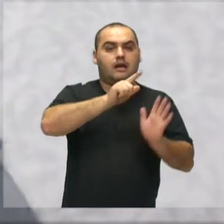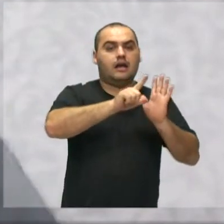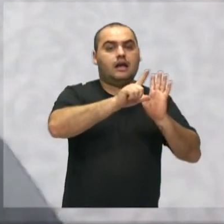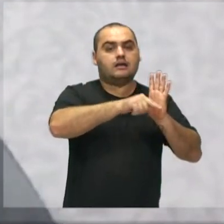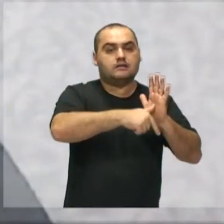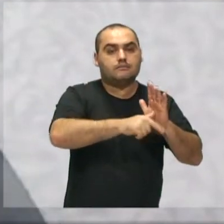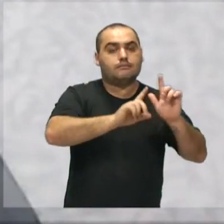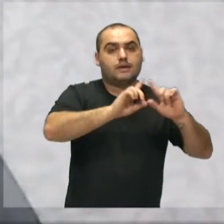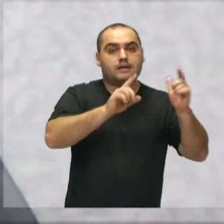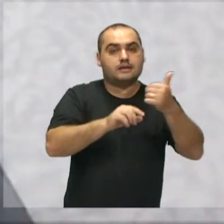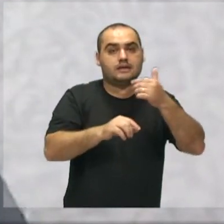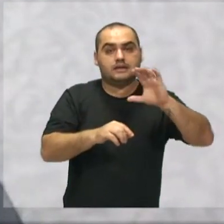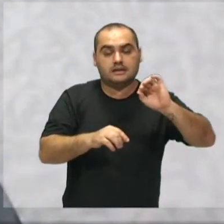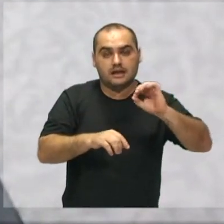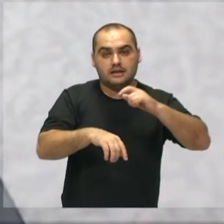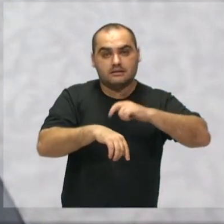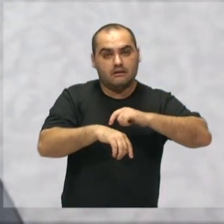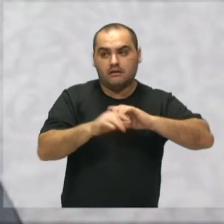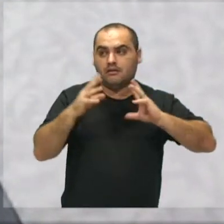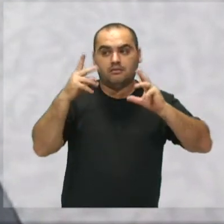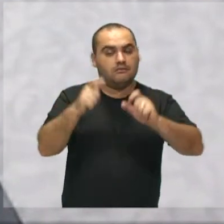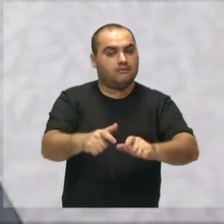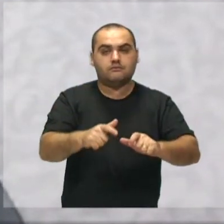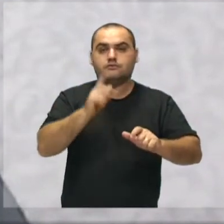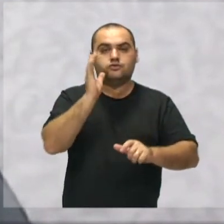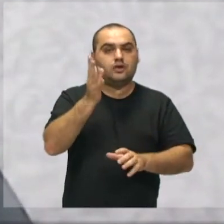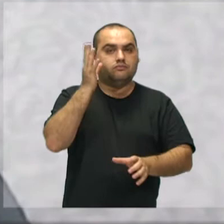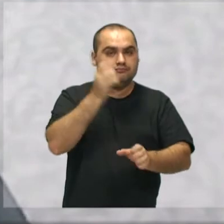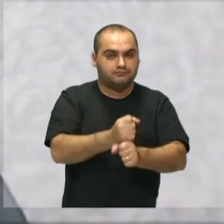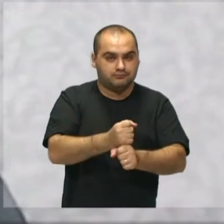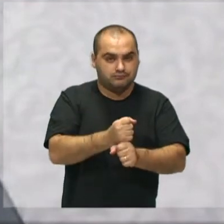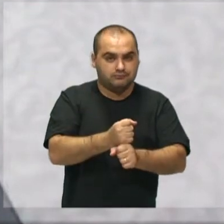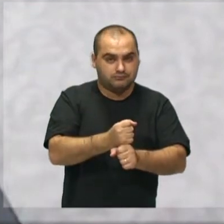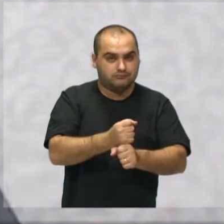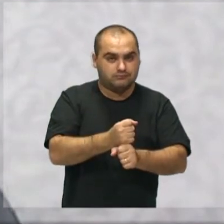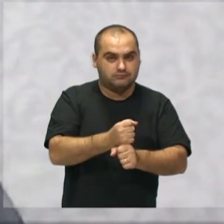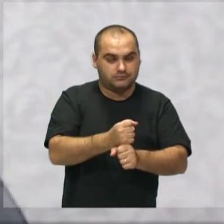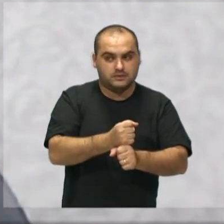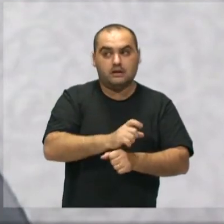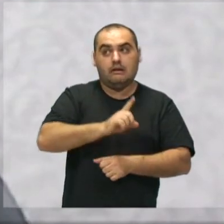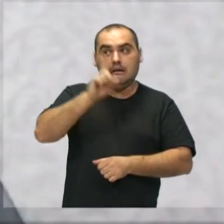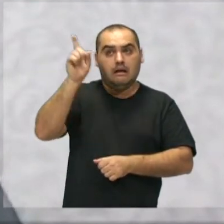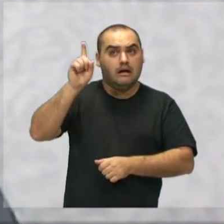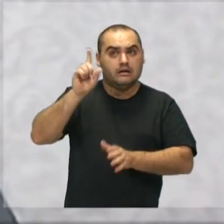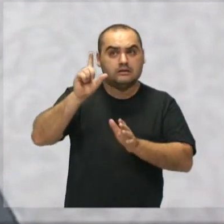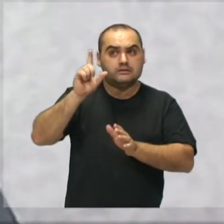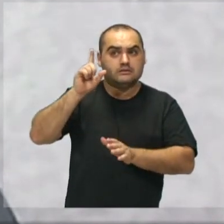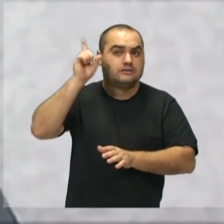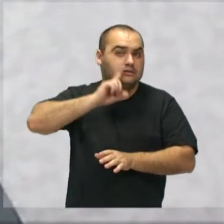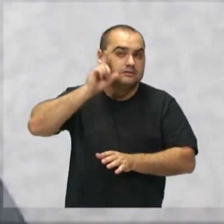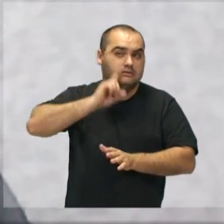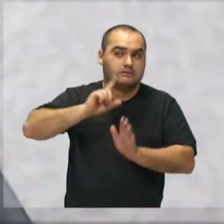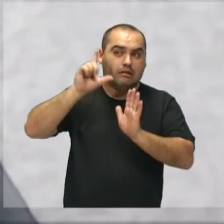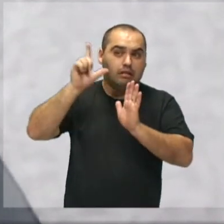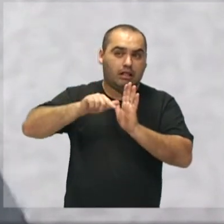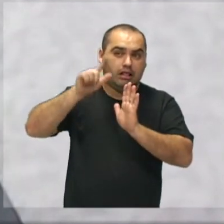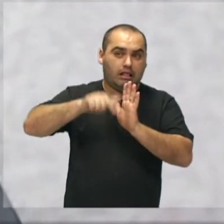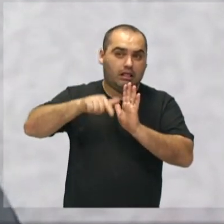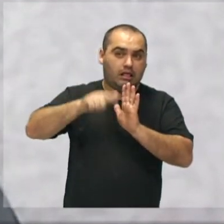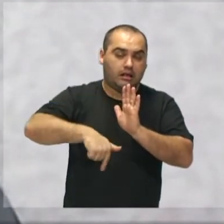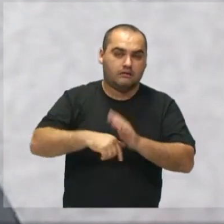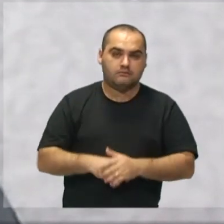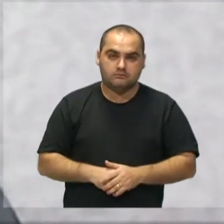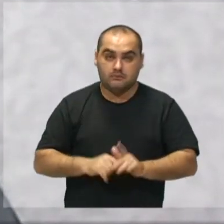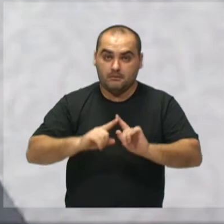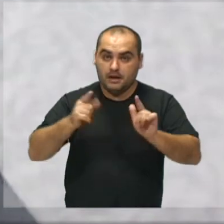mas às 10 horas estavam todas as urnas contadas, né? A gente falou isso era um atraso, olhando para os Estados Unidos, que loucura. Só que quando eles vão votar